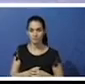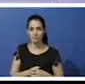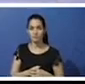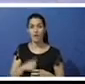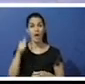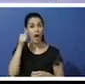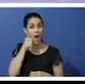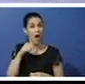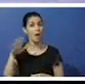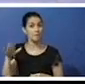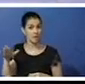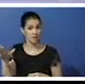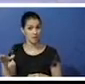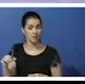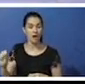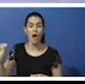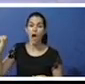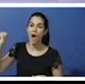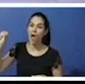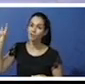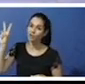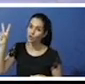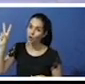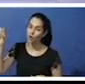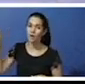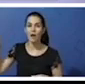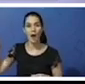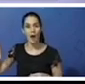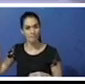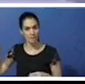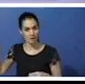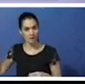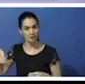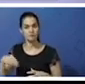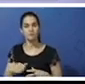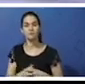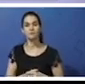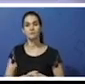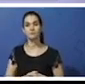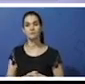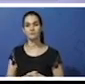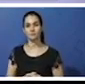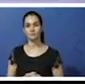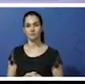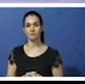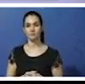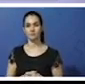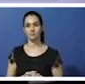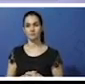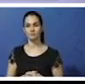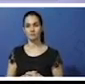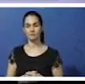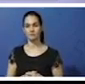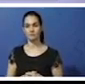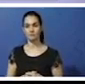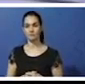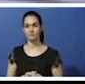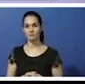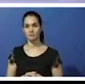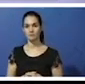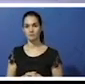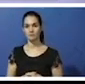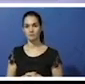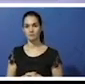As meninas são a Marta e a Verônica, tá? Que a gente já fez a repartição lá, nós fomos fazendo passo a passo.